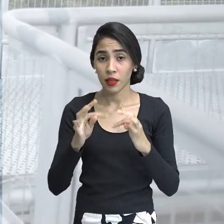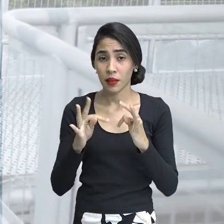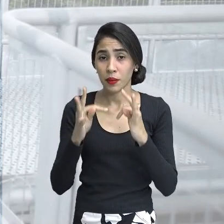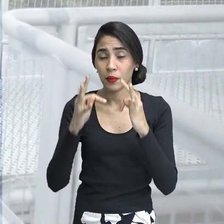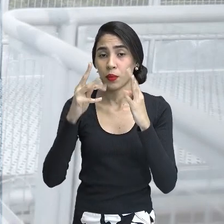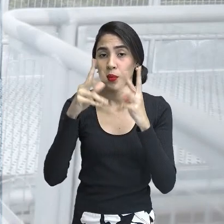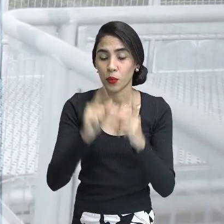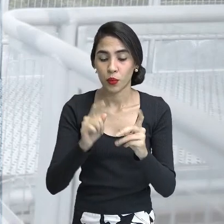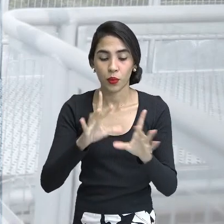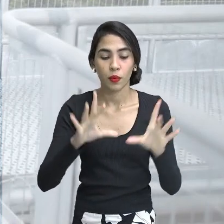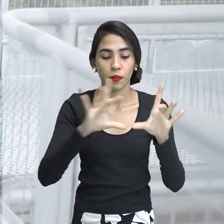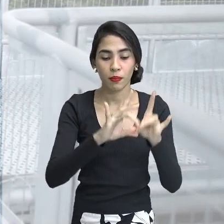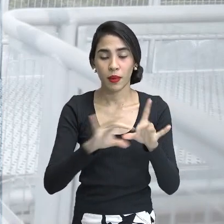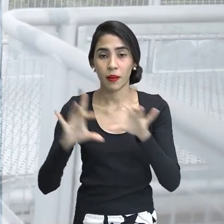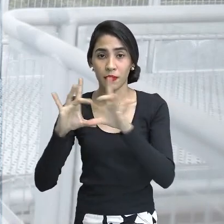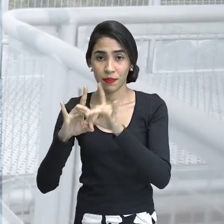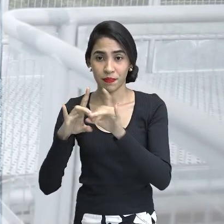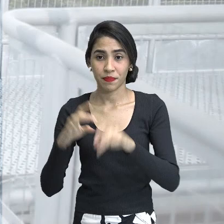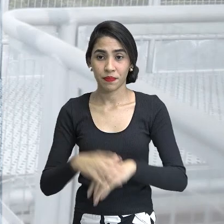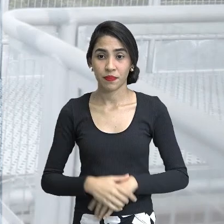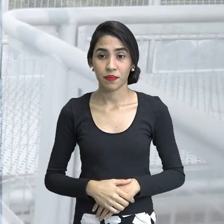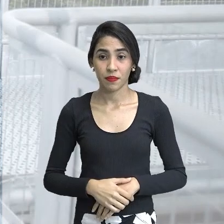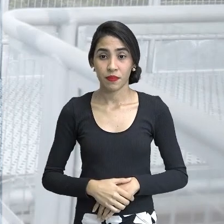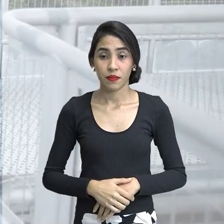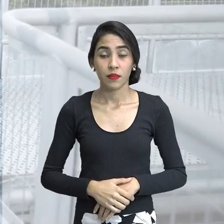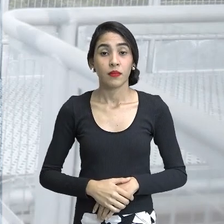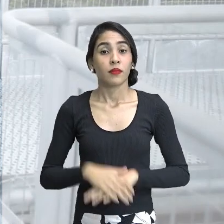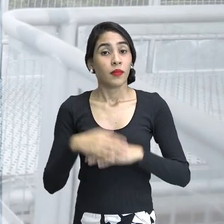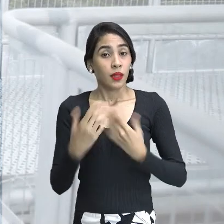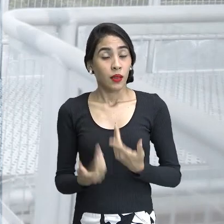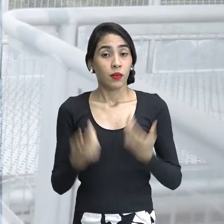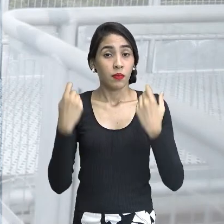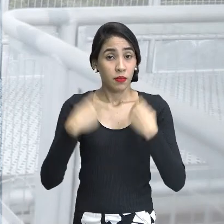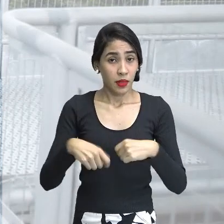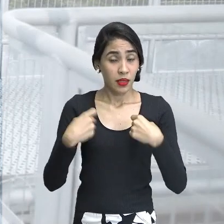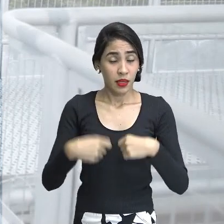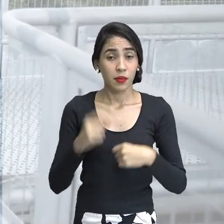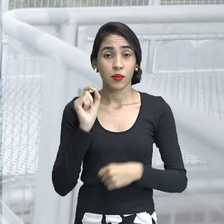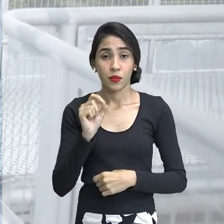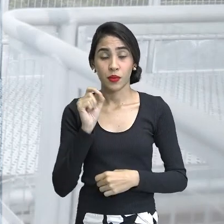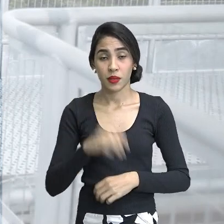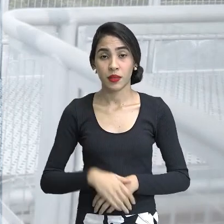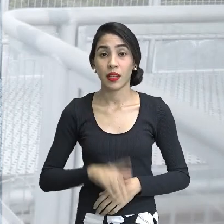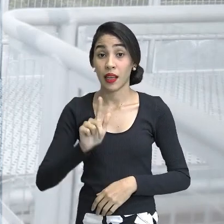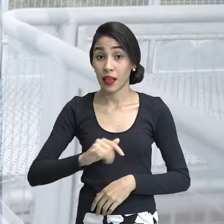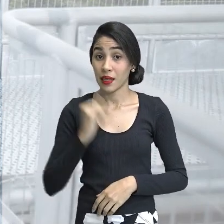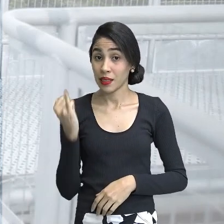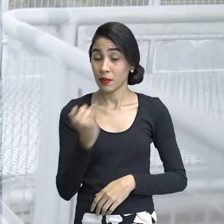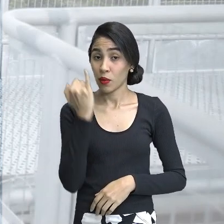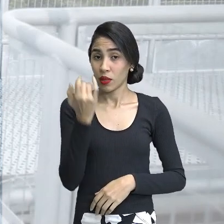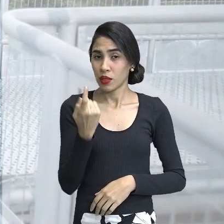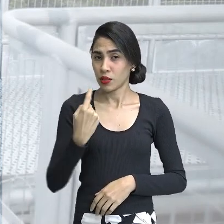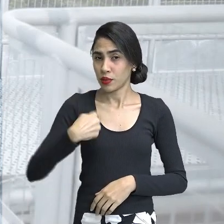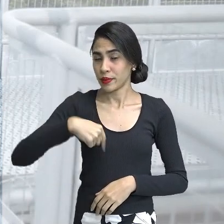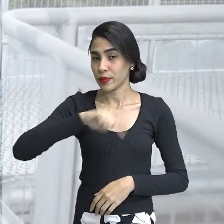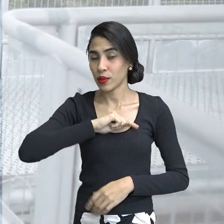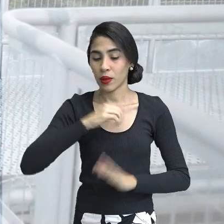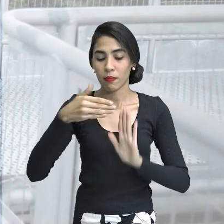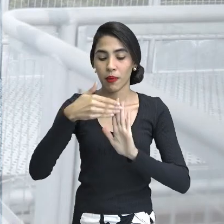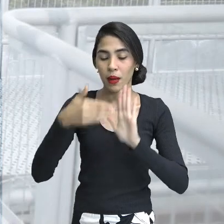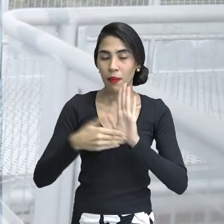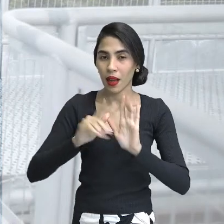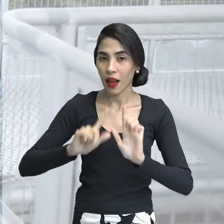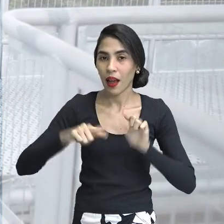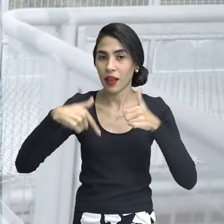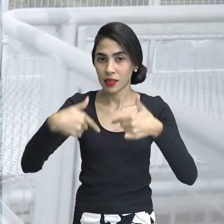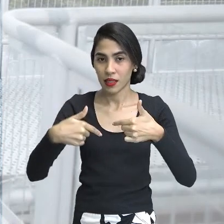está interligado. Então, é necessário, professor Dari, realmente é muito importante adotar essas medidas, né,